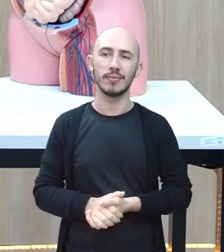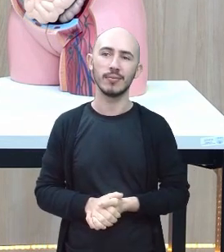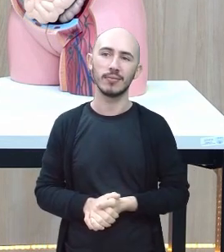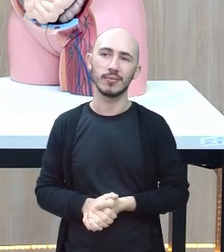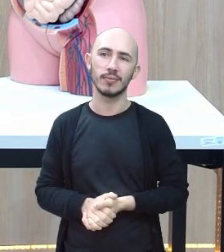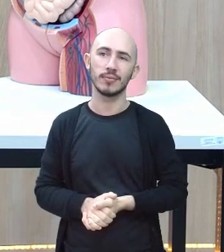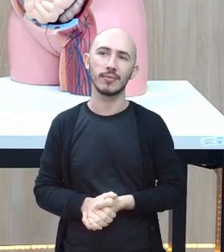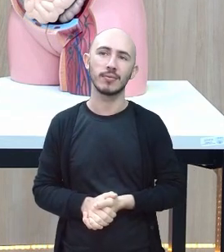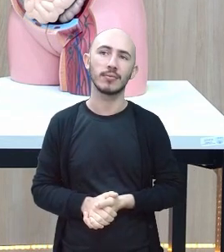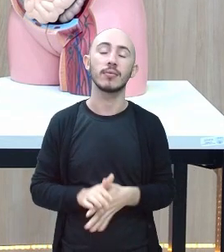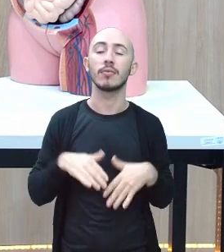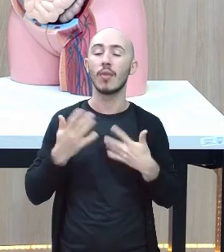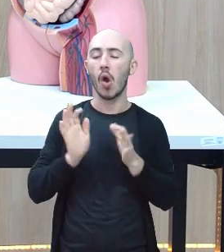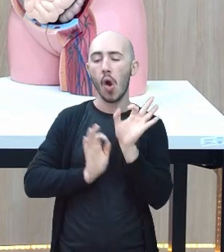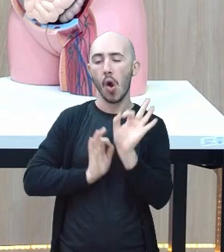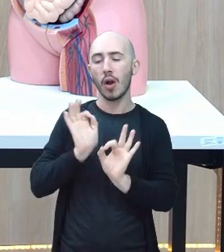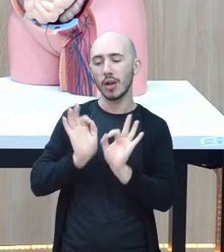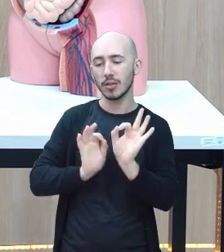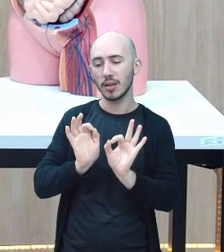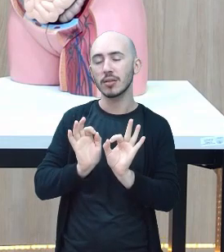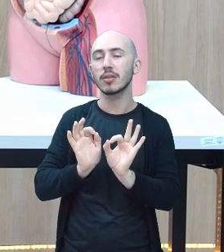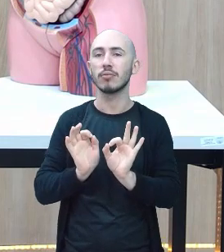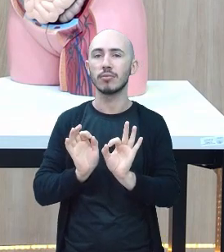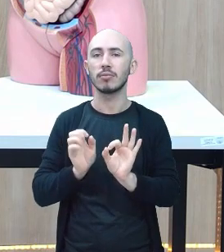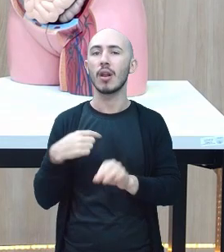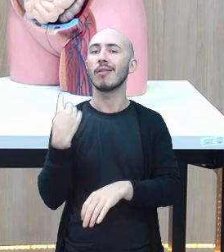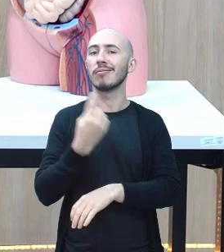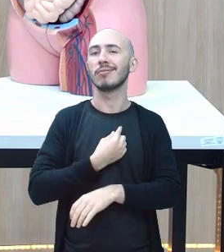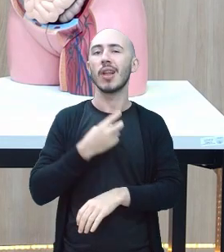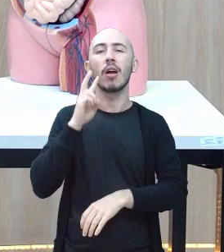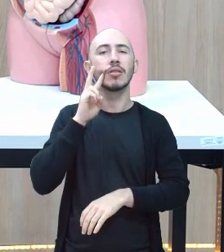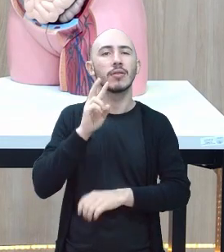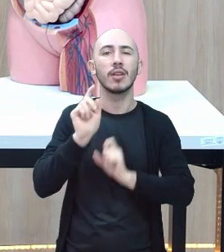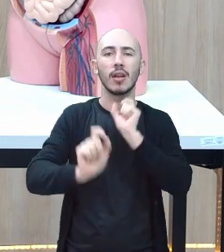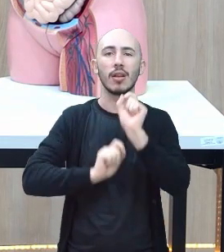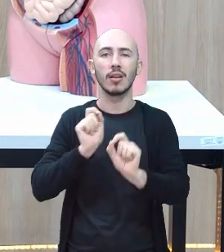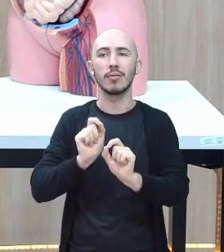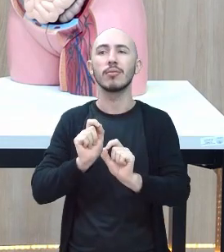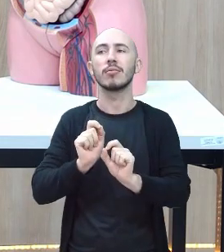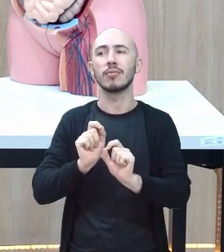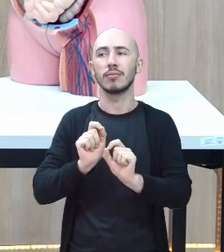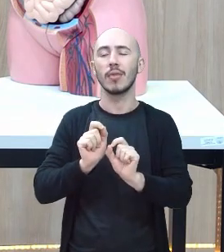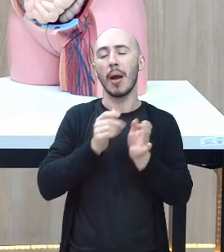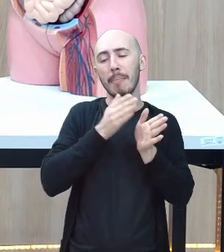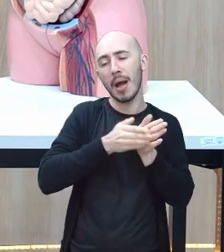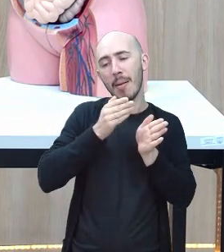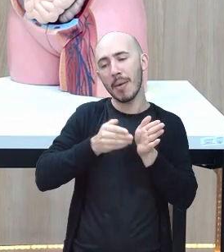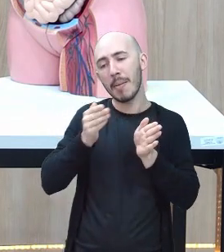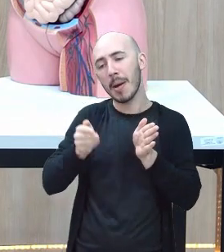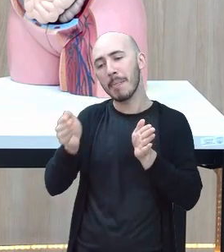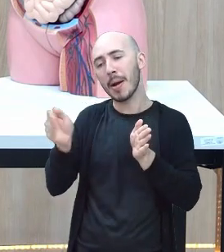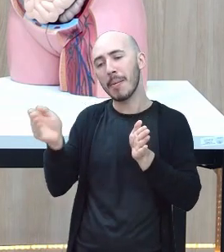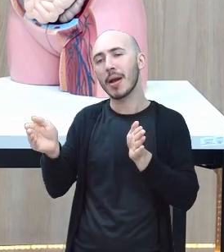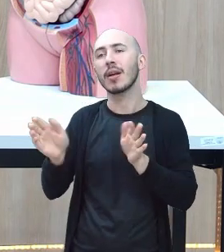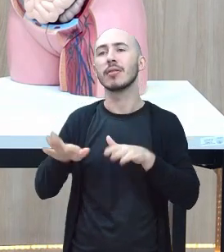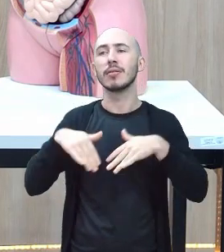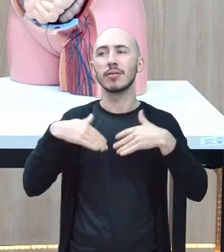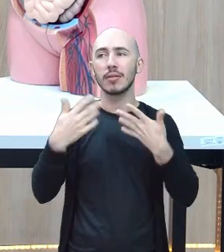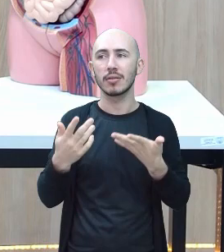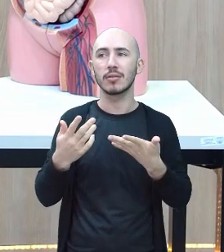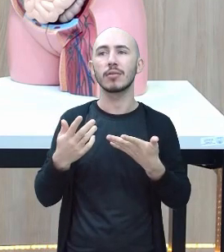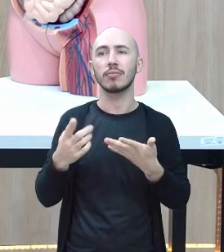E no nível de organização, essa organização que a gente viu, célula, tecido, órgão, sistema e